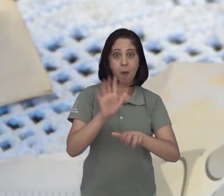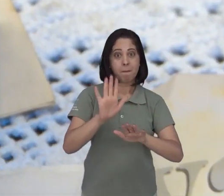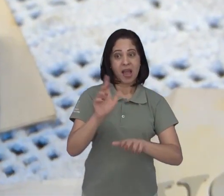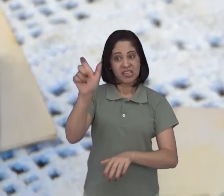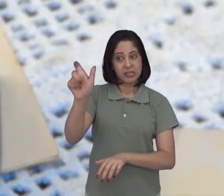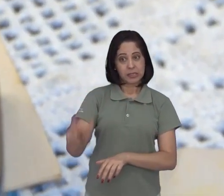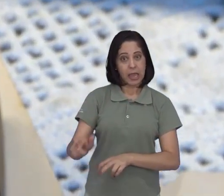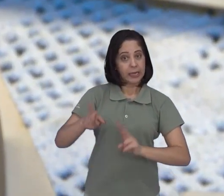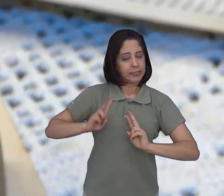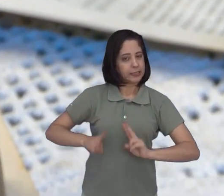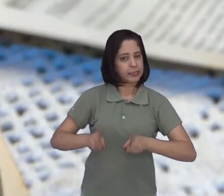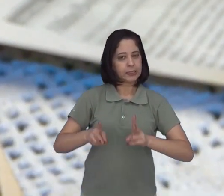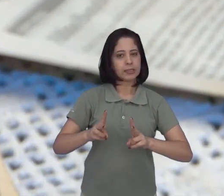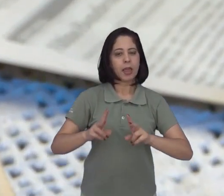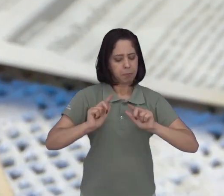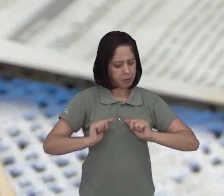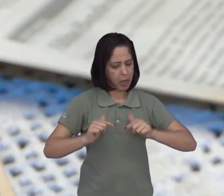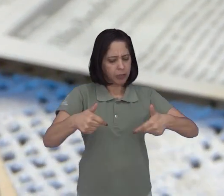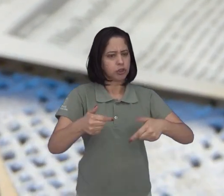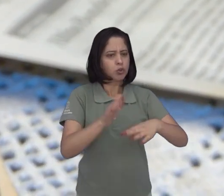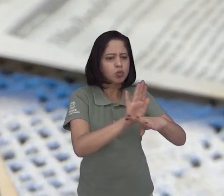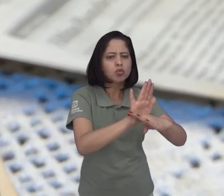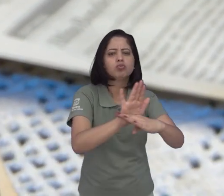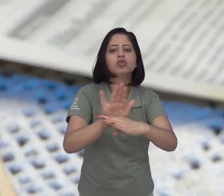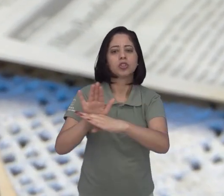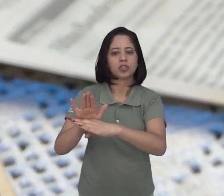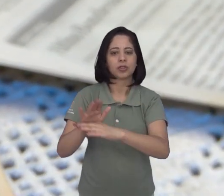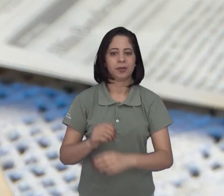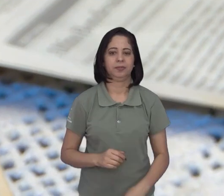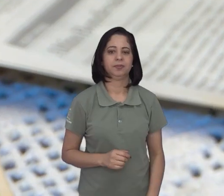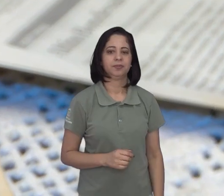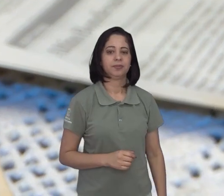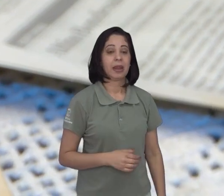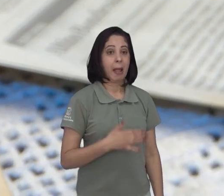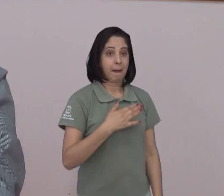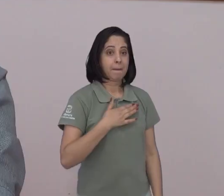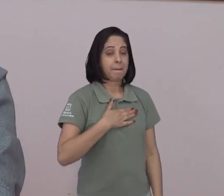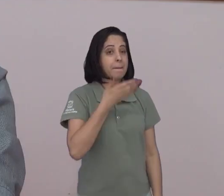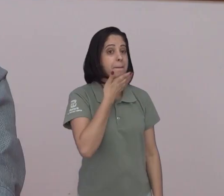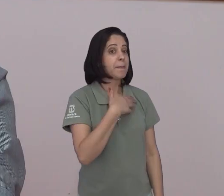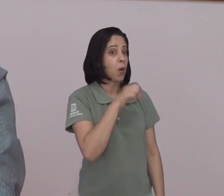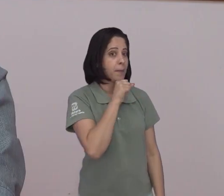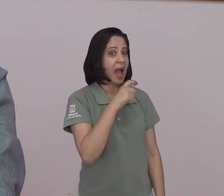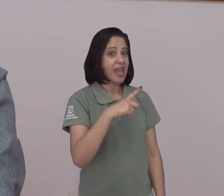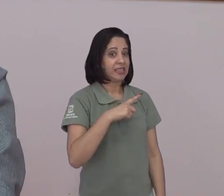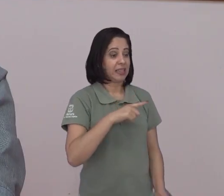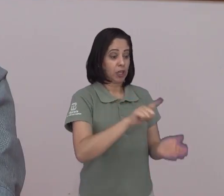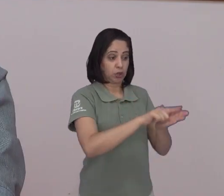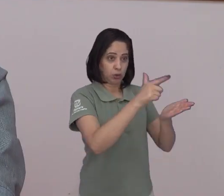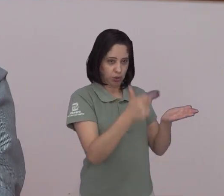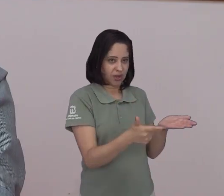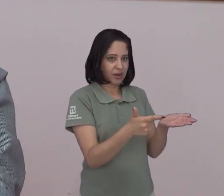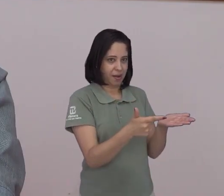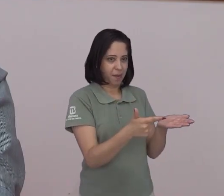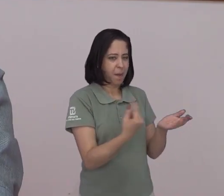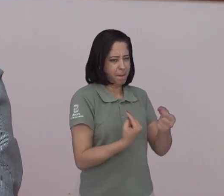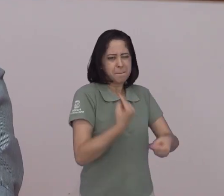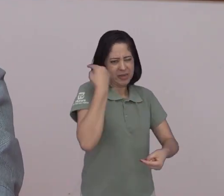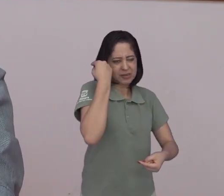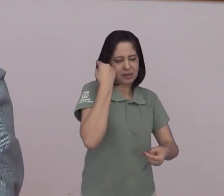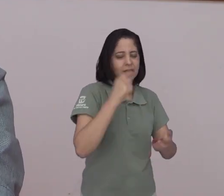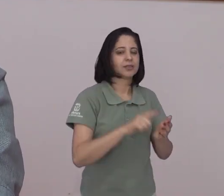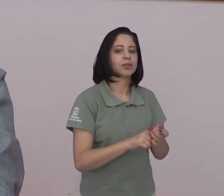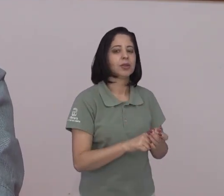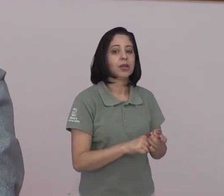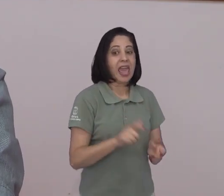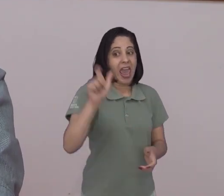os ofícios, Altino se destacava por sempre estar disposto a ajudar. Meu pai tinha o jornal Diário São José dos Campos